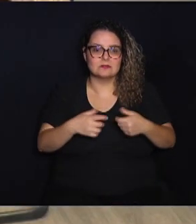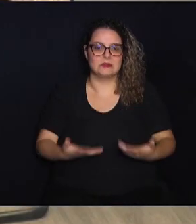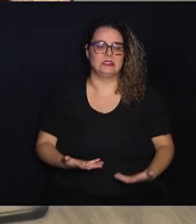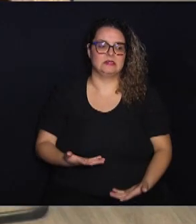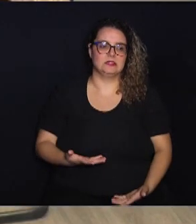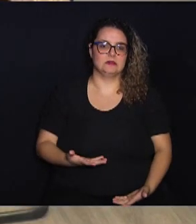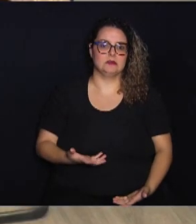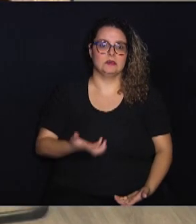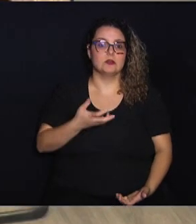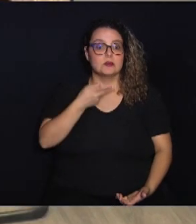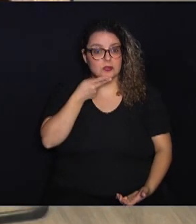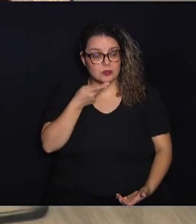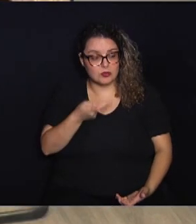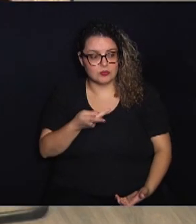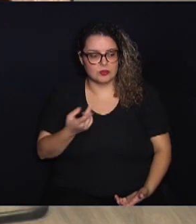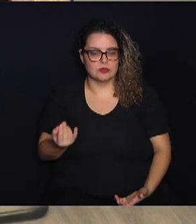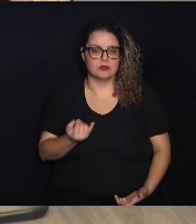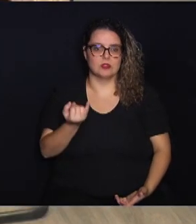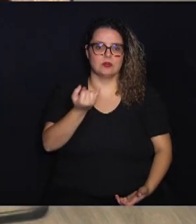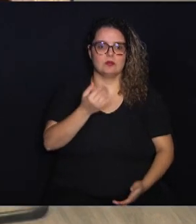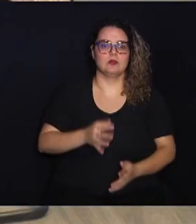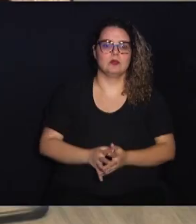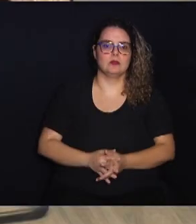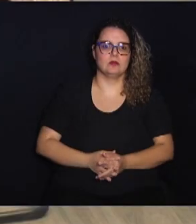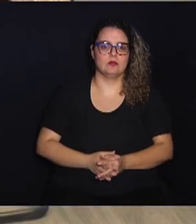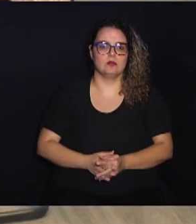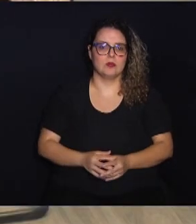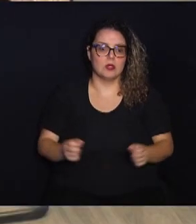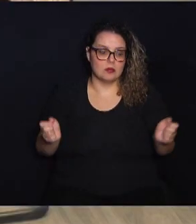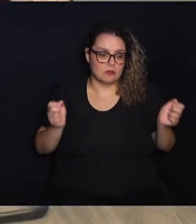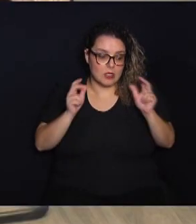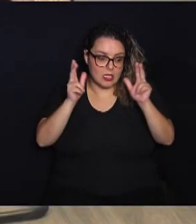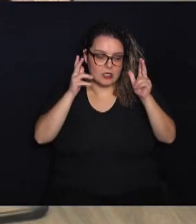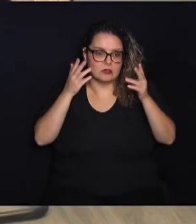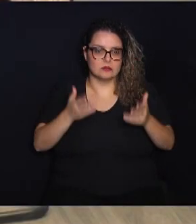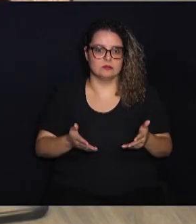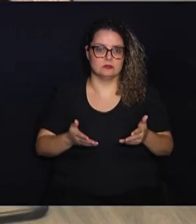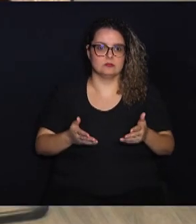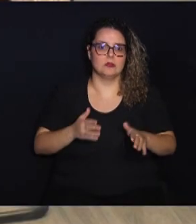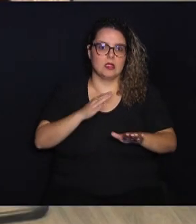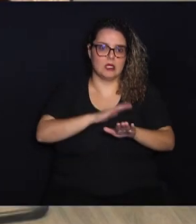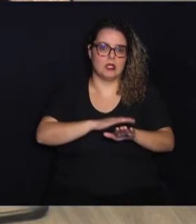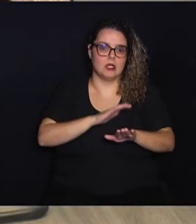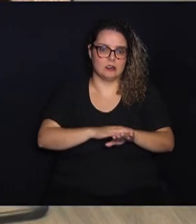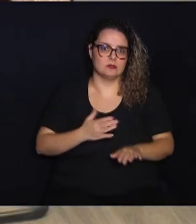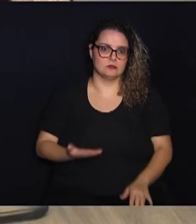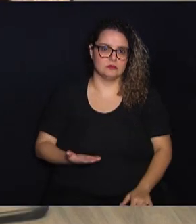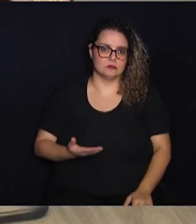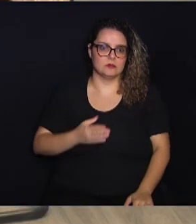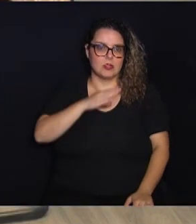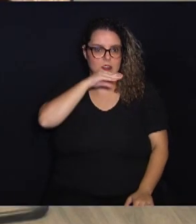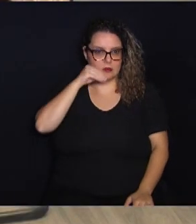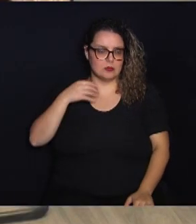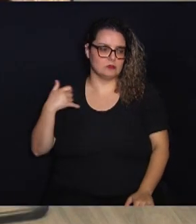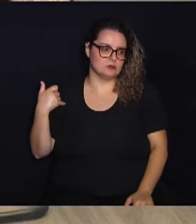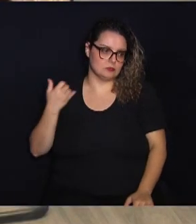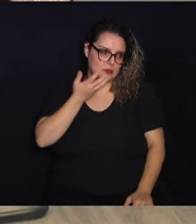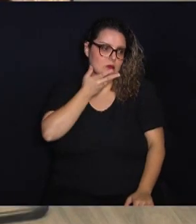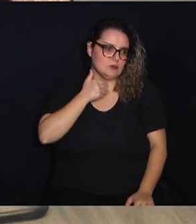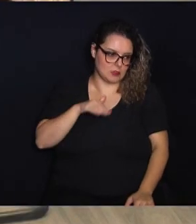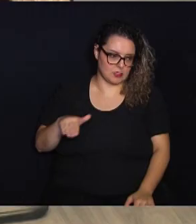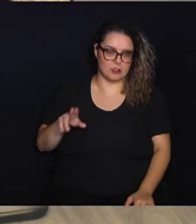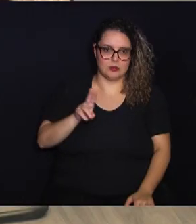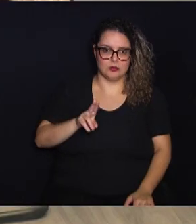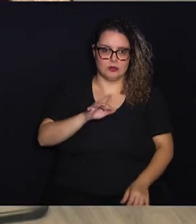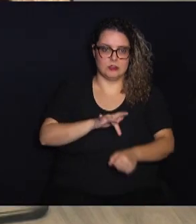ressaltasse a importância de estar atento, né, à reação do adolescente, da criança que utiliza a